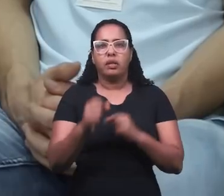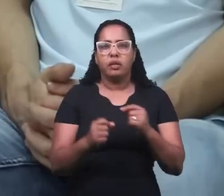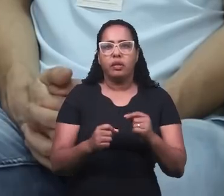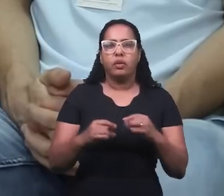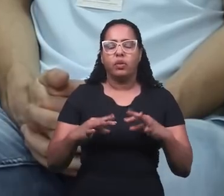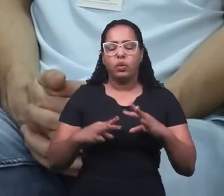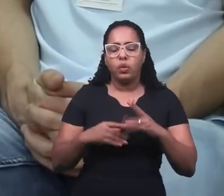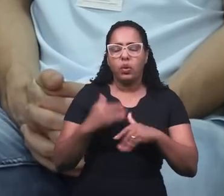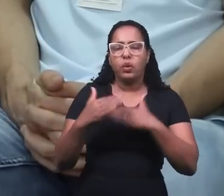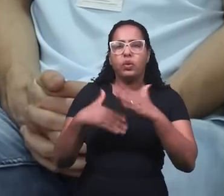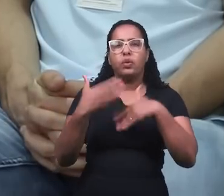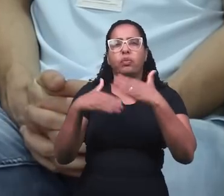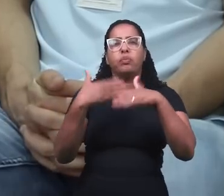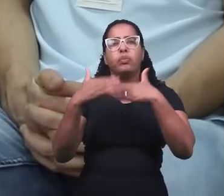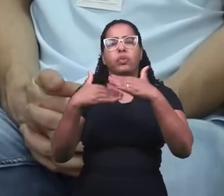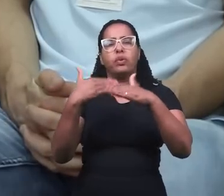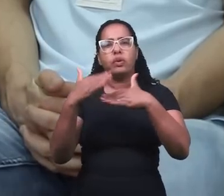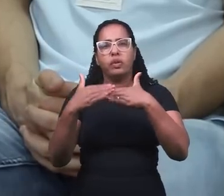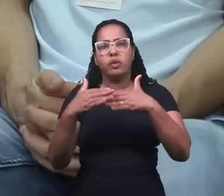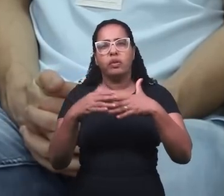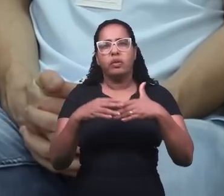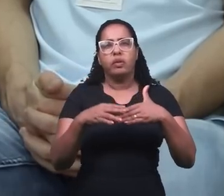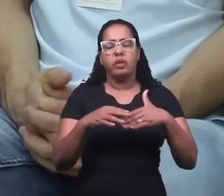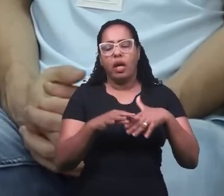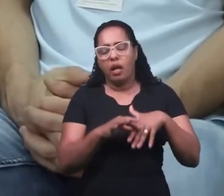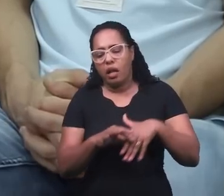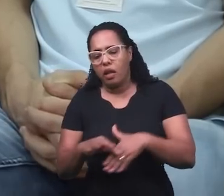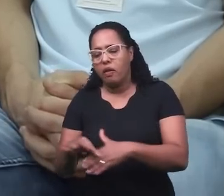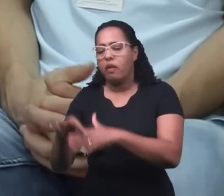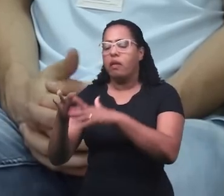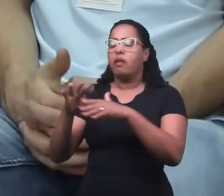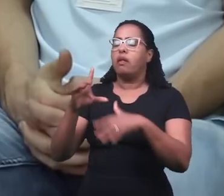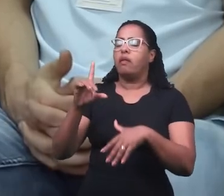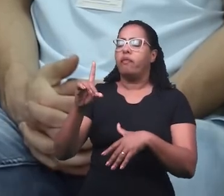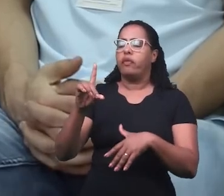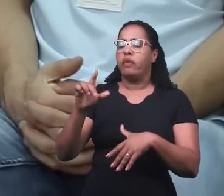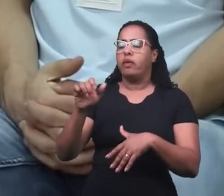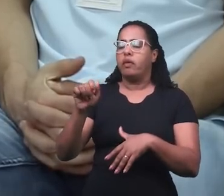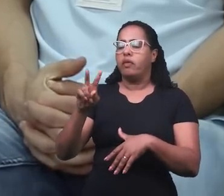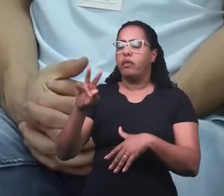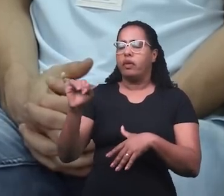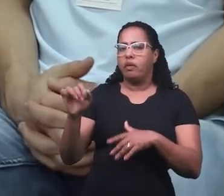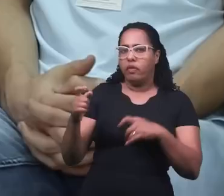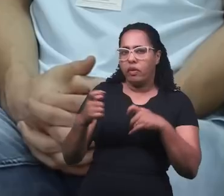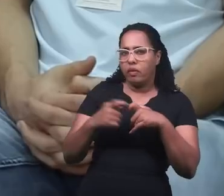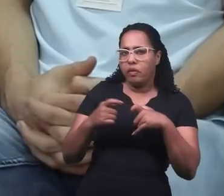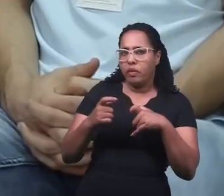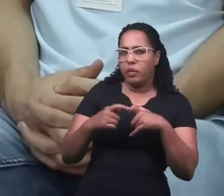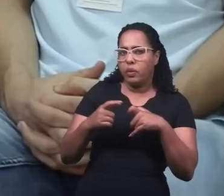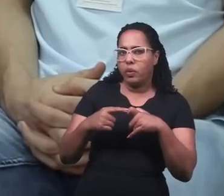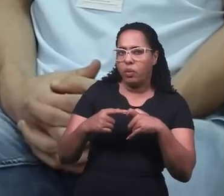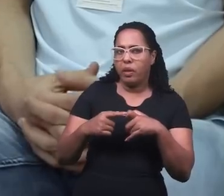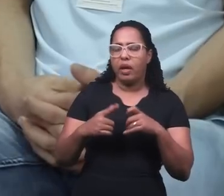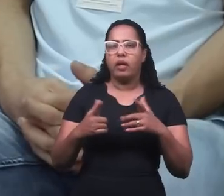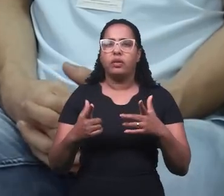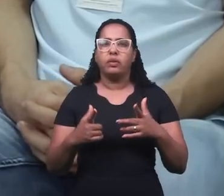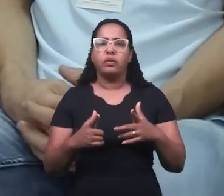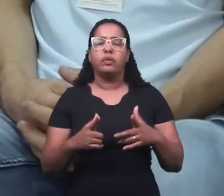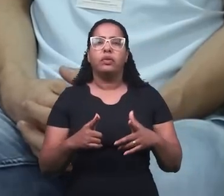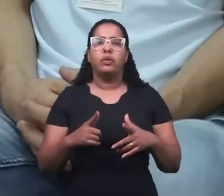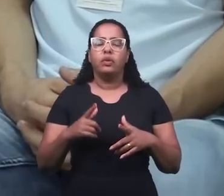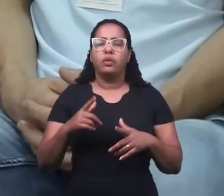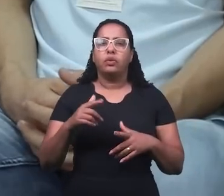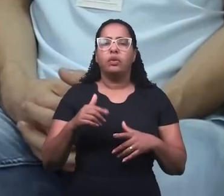ali eles entraram com todo um processo e encaminharam o Davi para fazer os exames, né? Que lá a criança faz todos os exames, né?